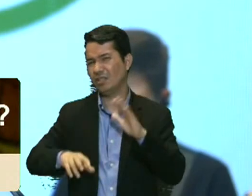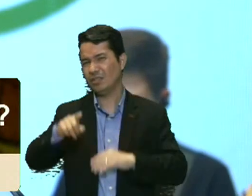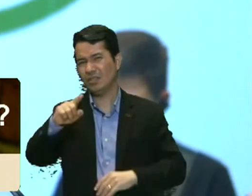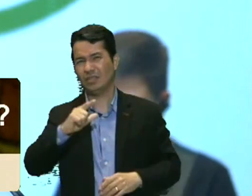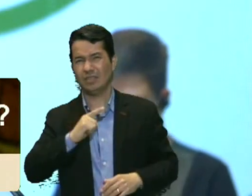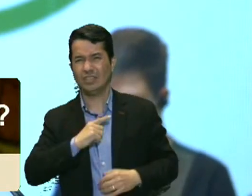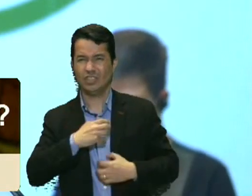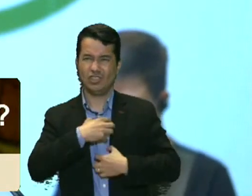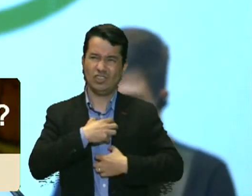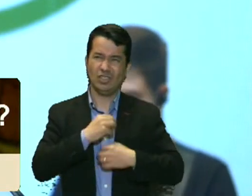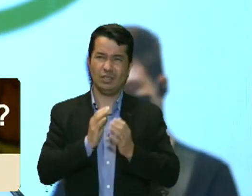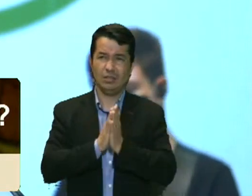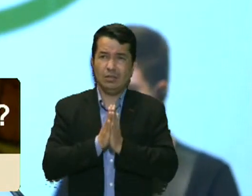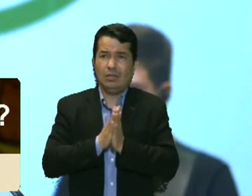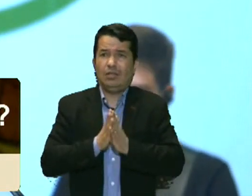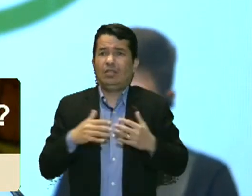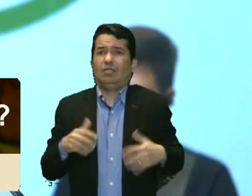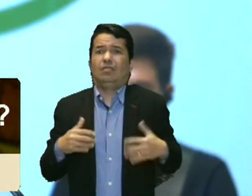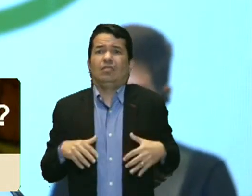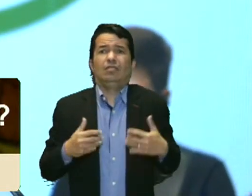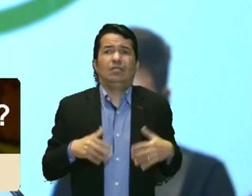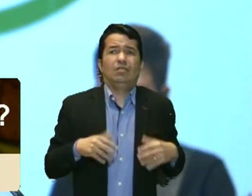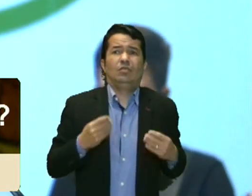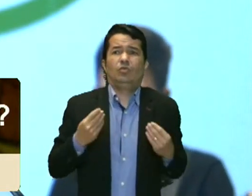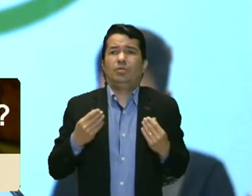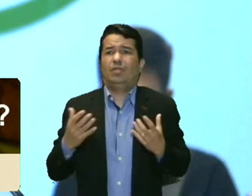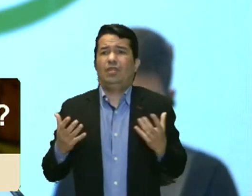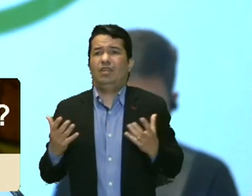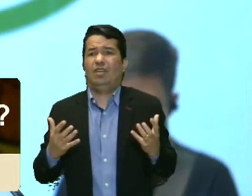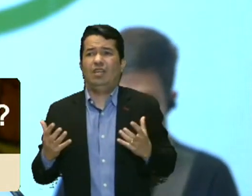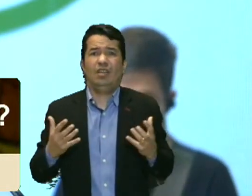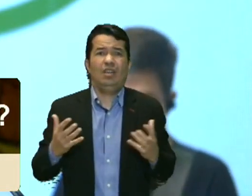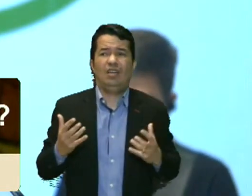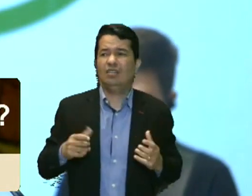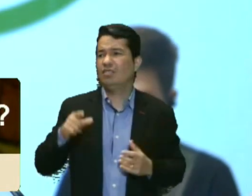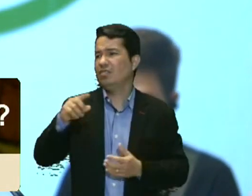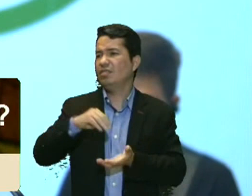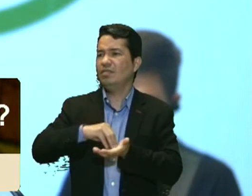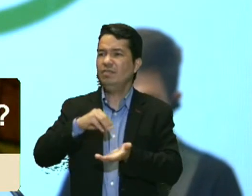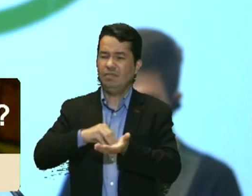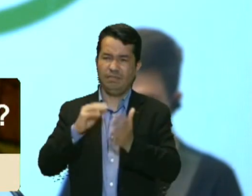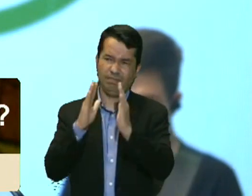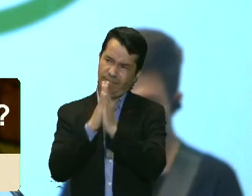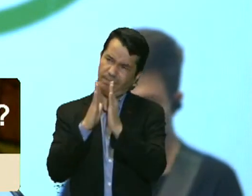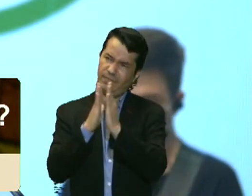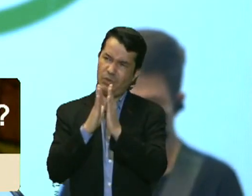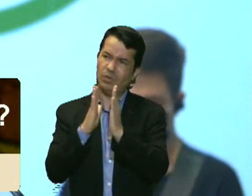sua vida, do que o tempo que você tem dedicado em oração.